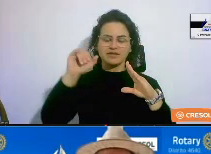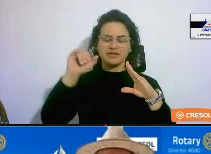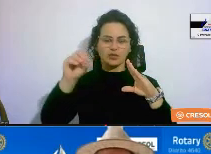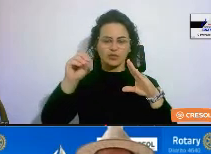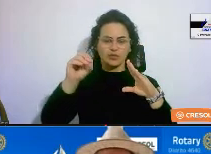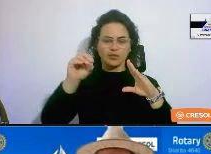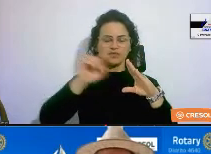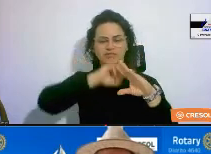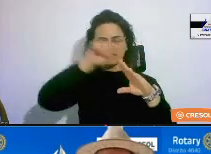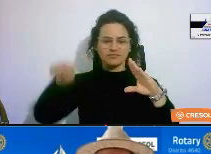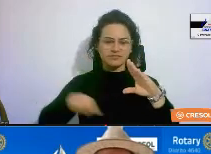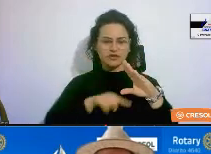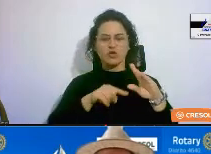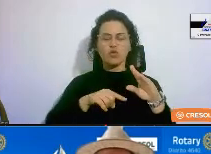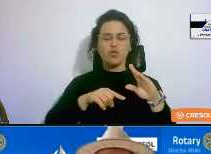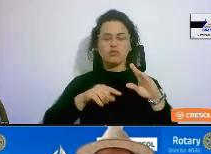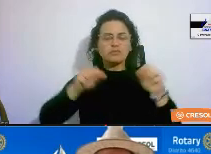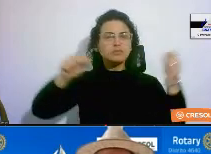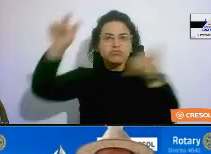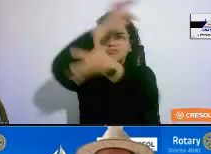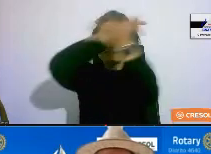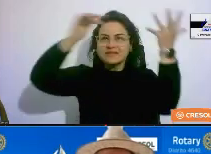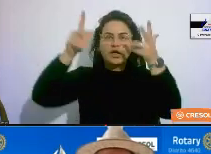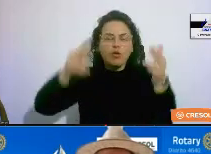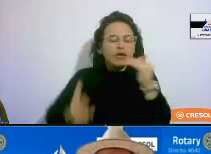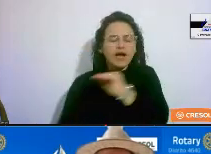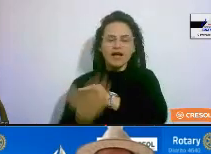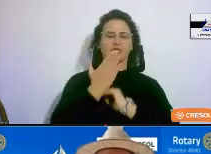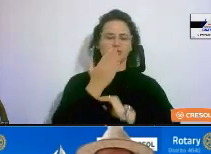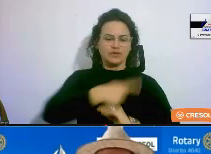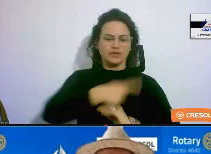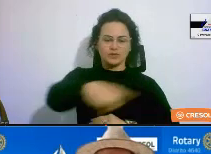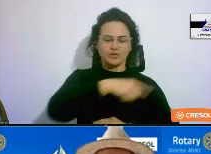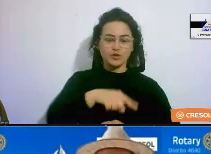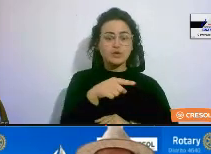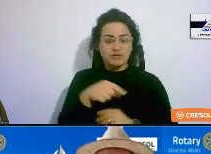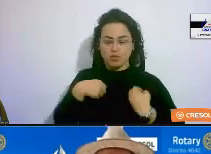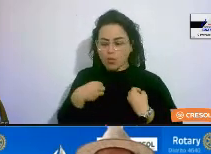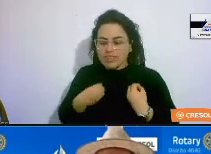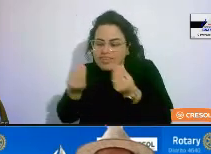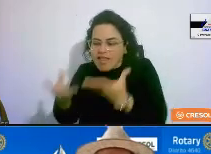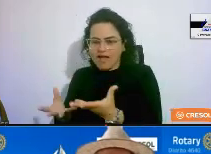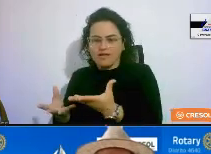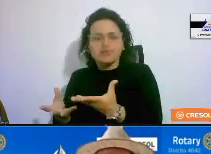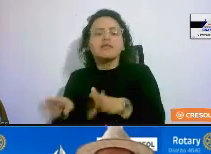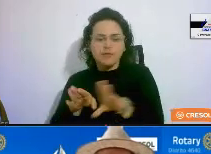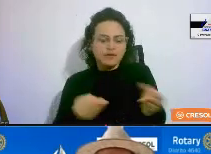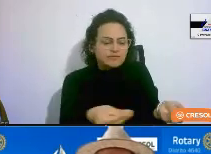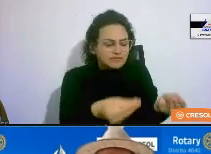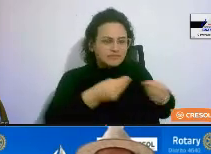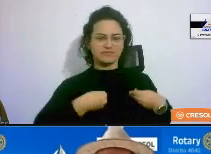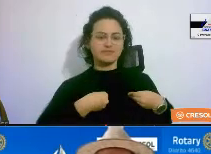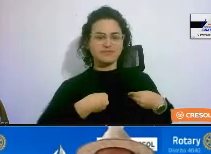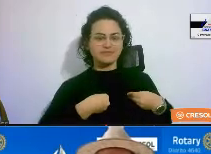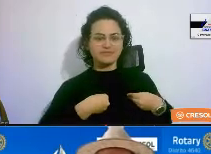a favor da gente mesmo, tá certo? Você dá e você recebe isso através do